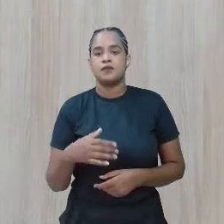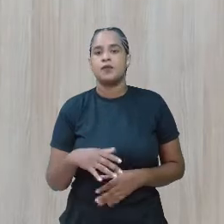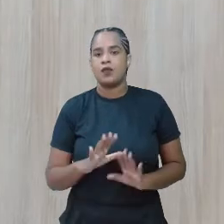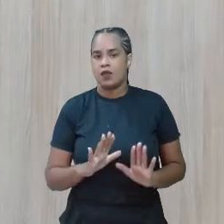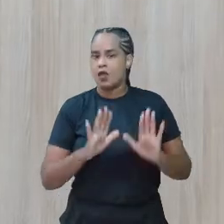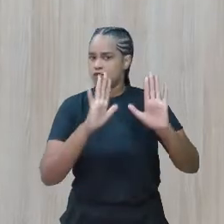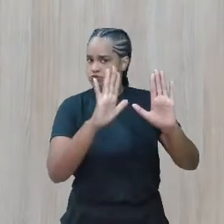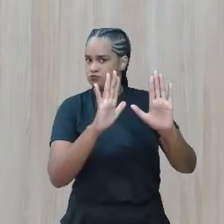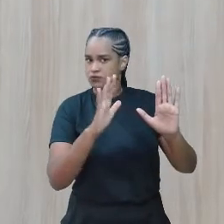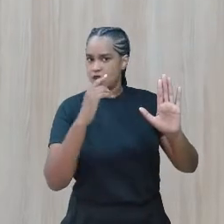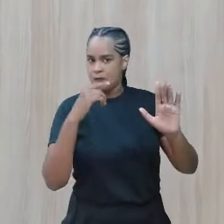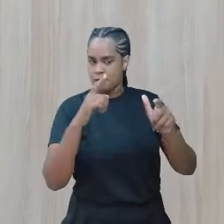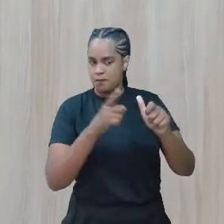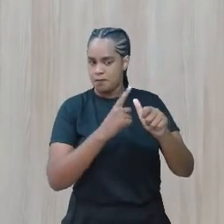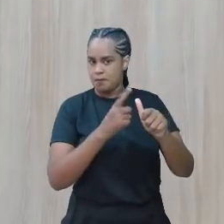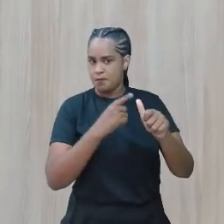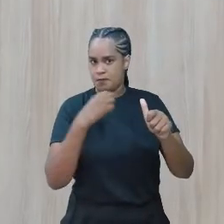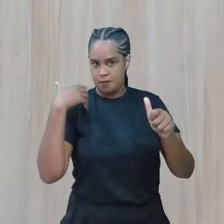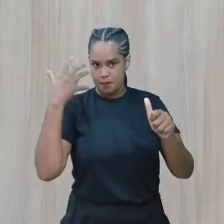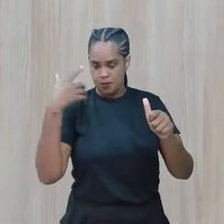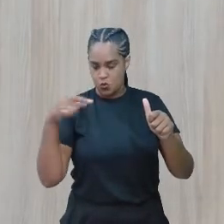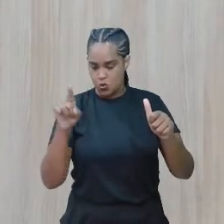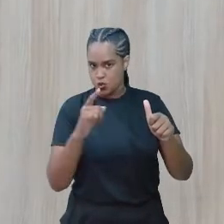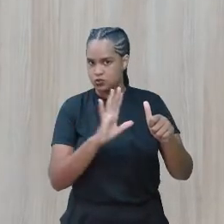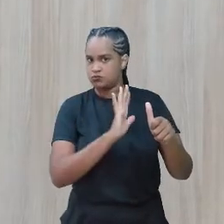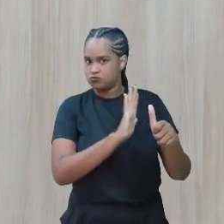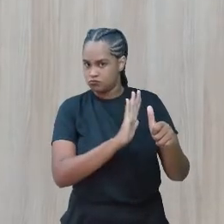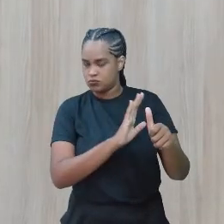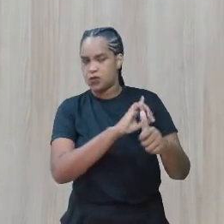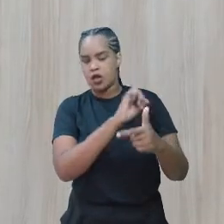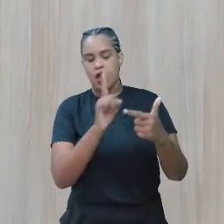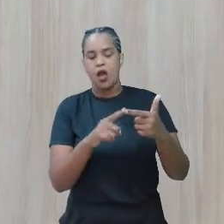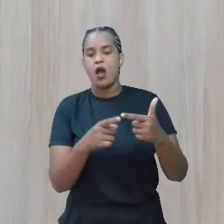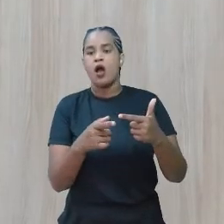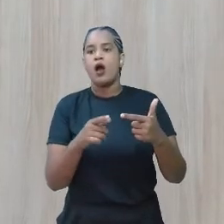vou deixar a música aí para vocês irem anotando e vou falar de